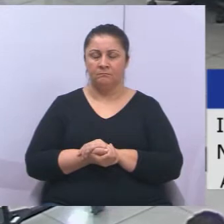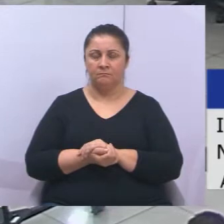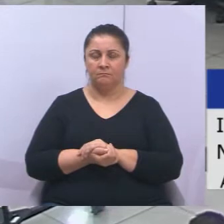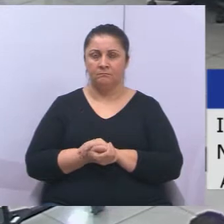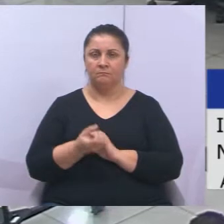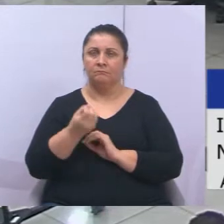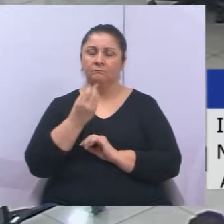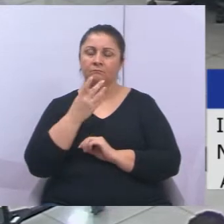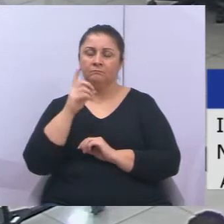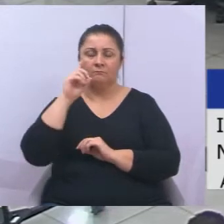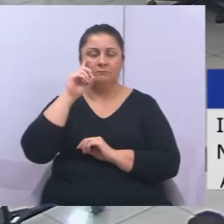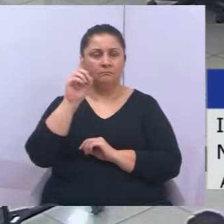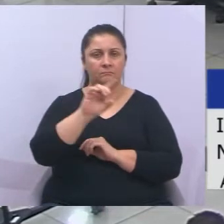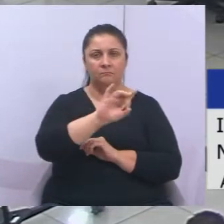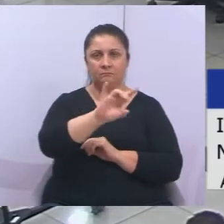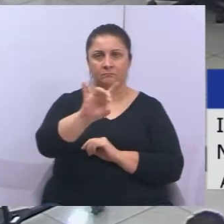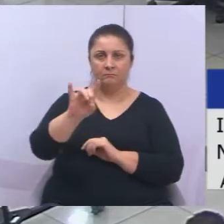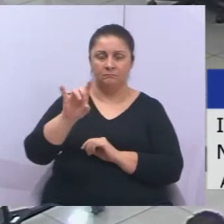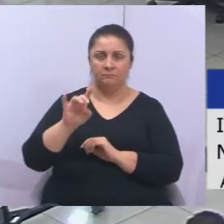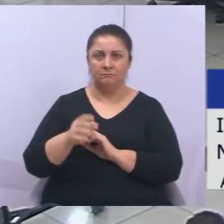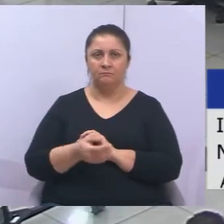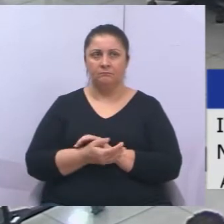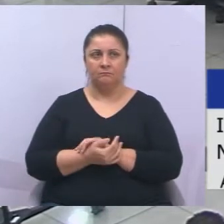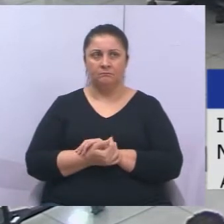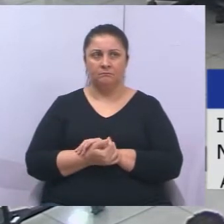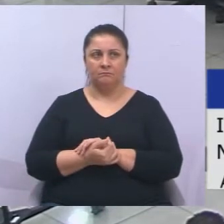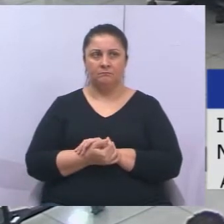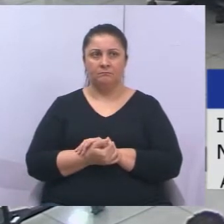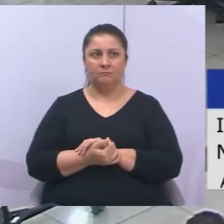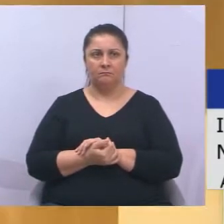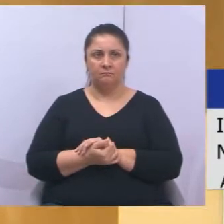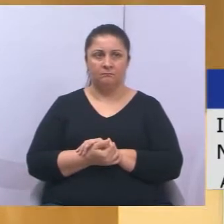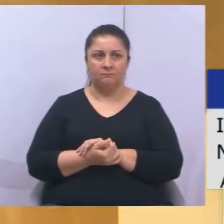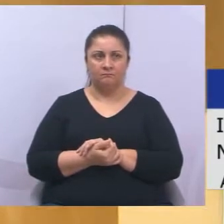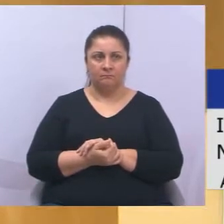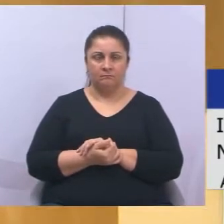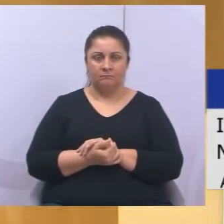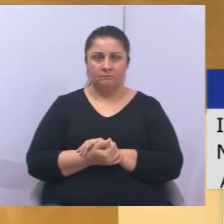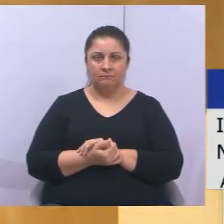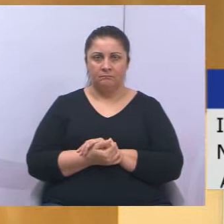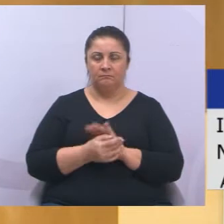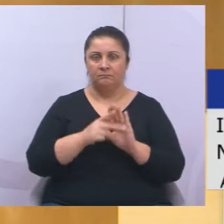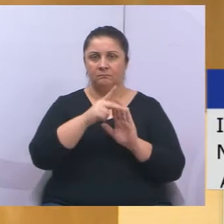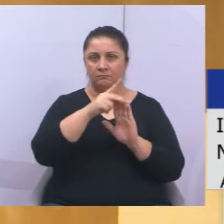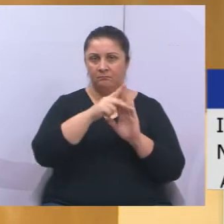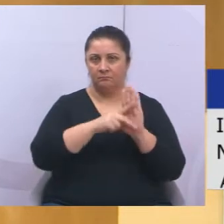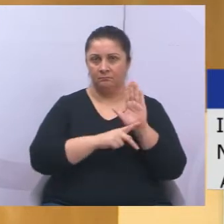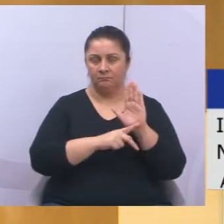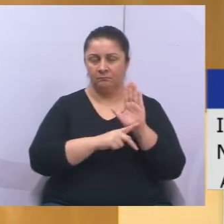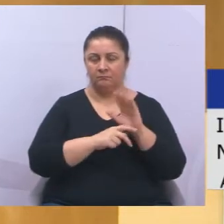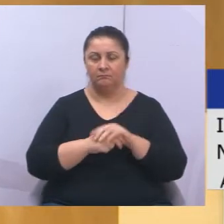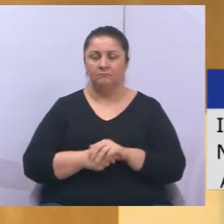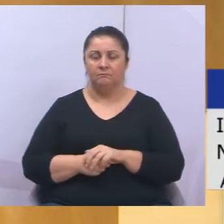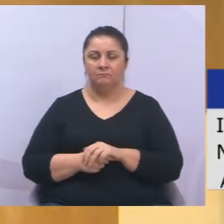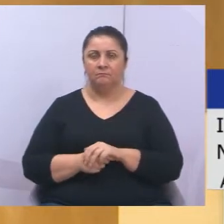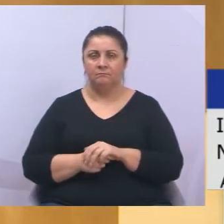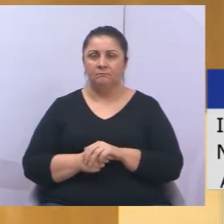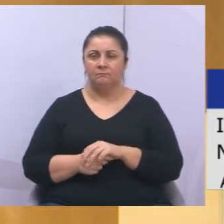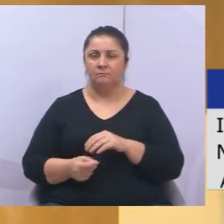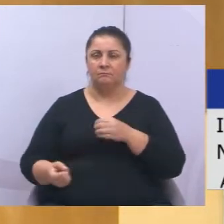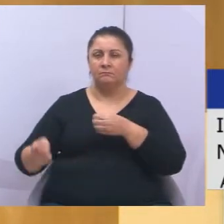ótimo dia para cada um de vocês também. Esse projeto de volta